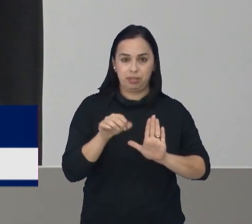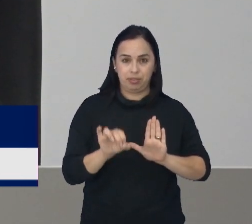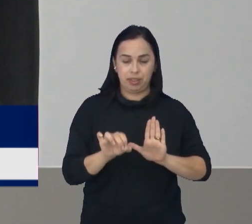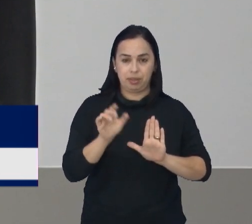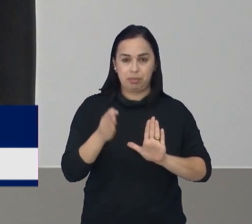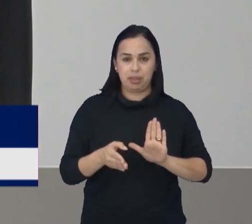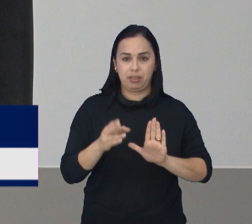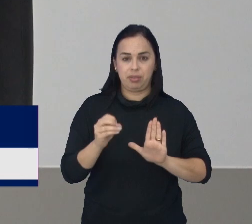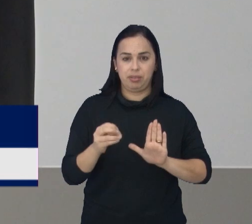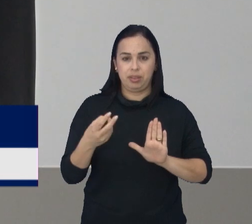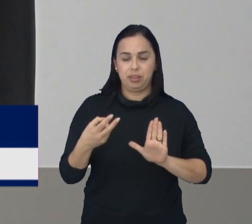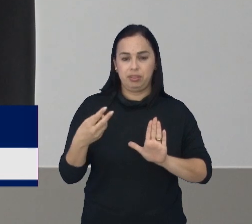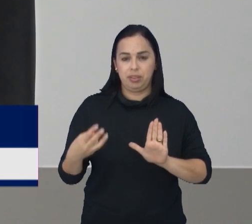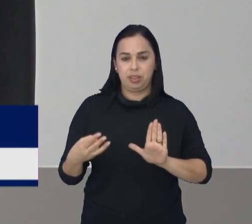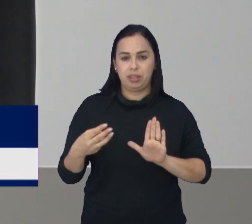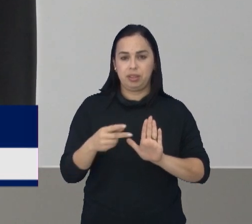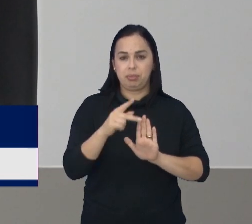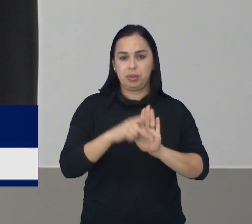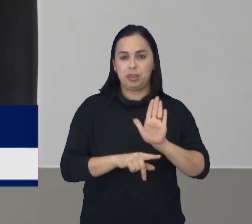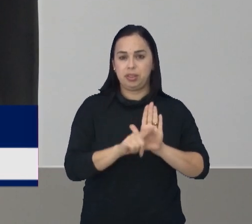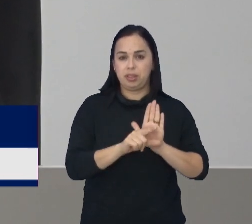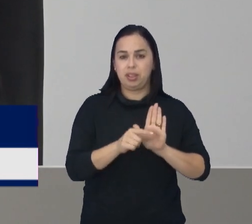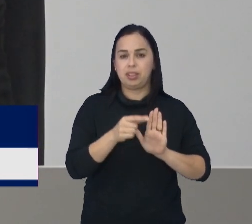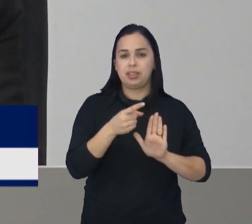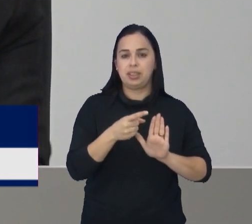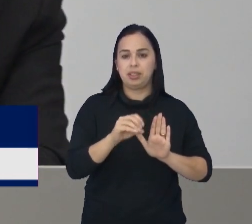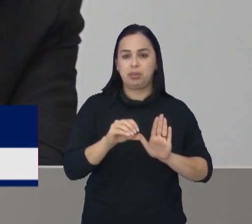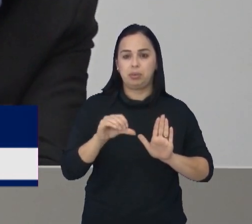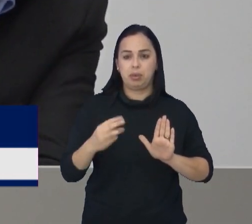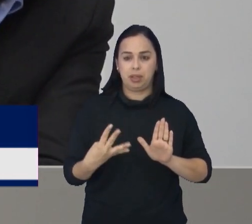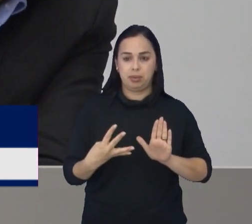3090/2003, projeto de lei número 104...